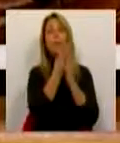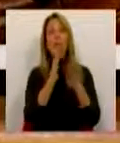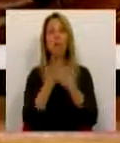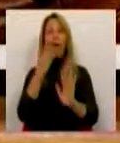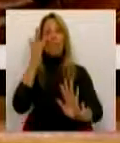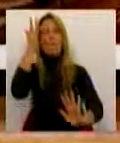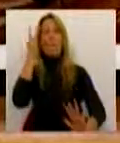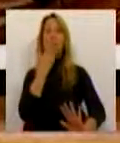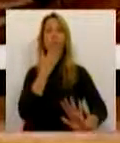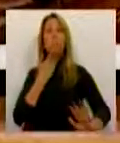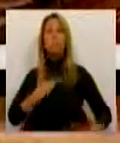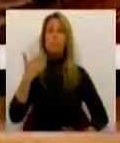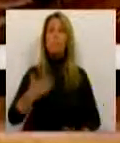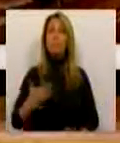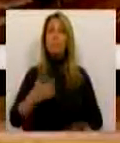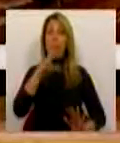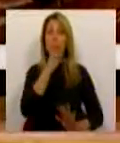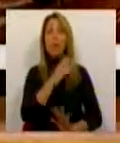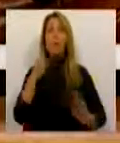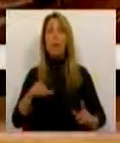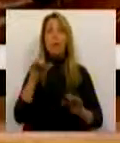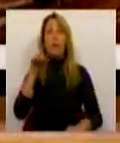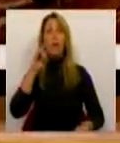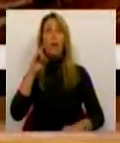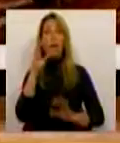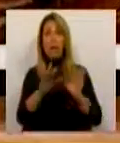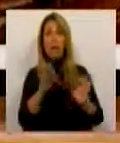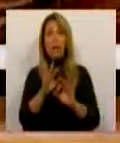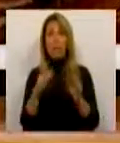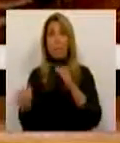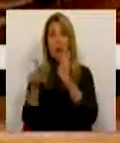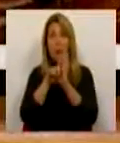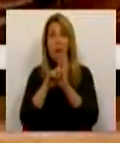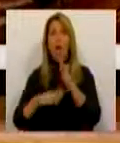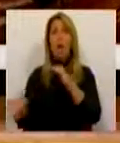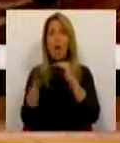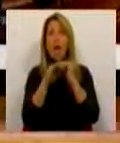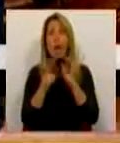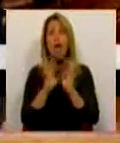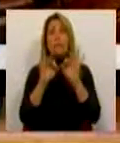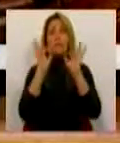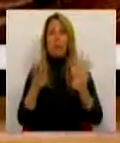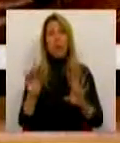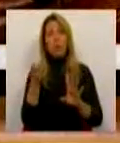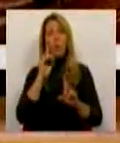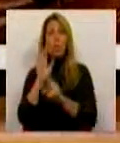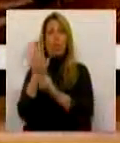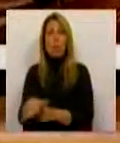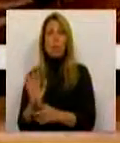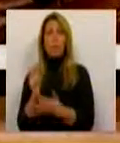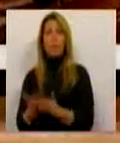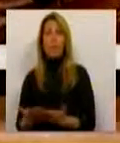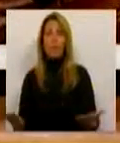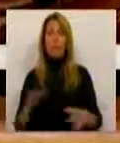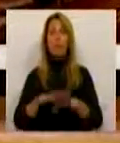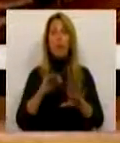direito e a reforçar os mecanismos de garantia de tratamento legal adequado e não discriminatório dos trabalhadores. São para isso